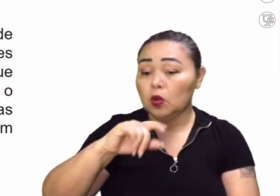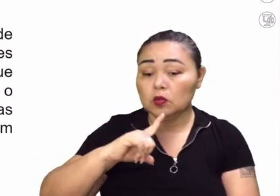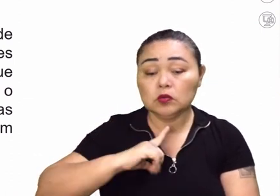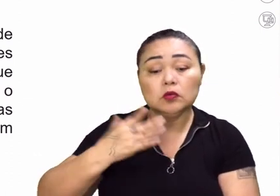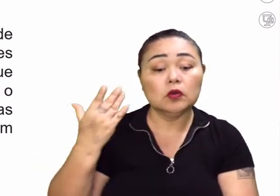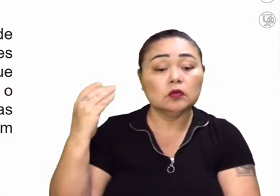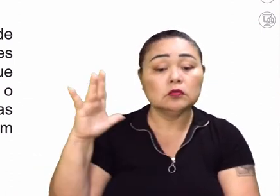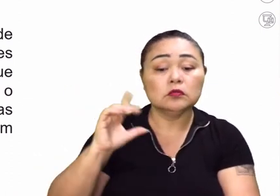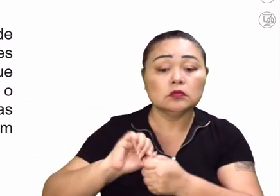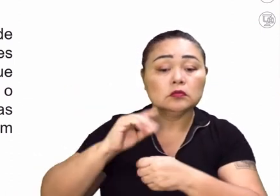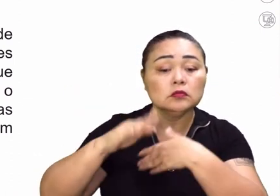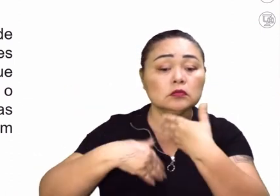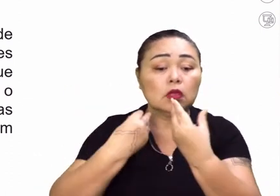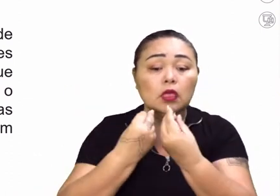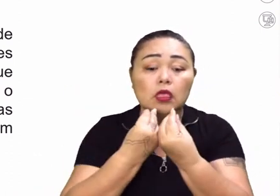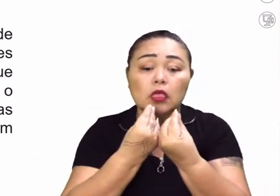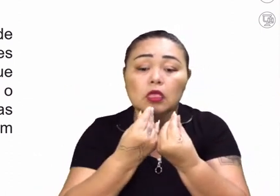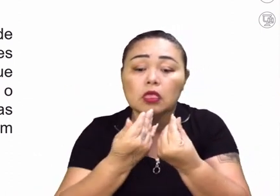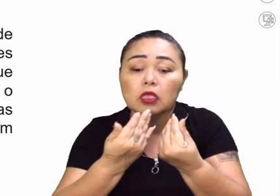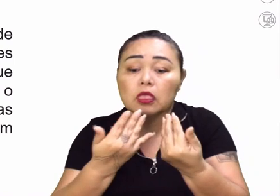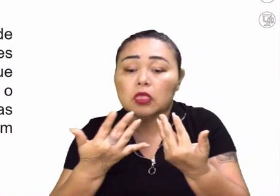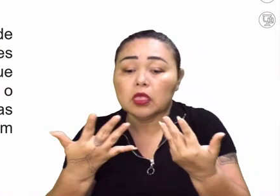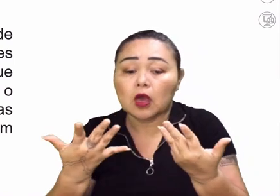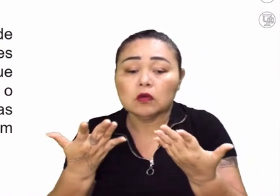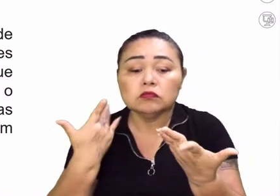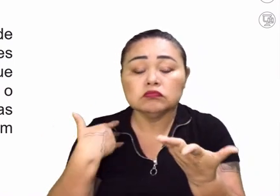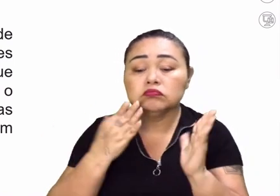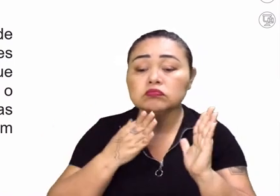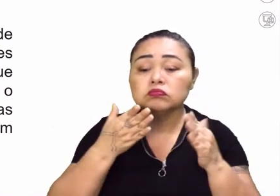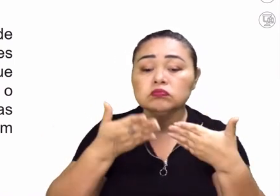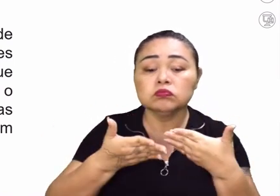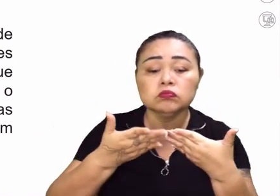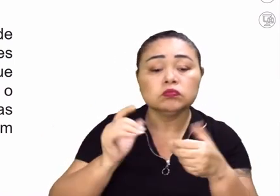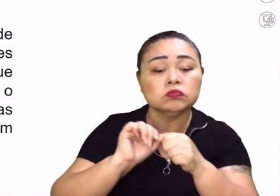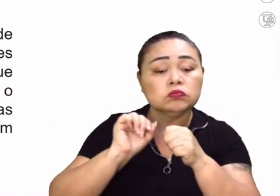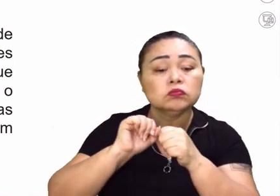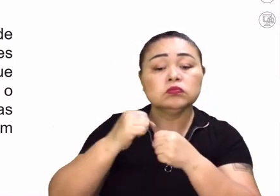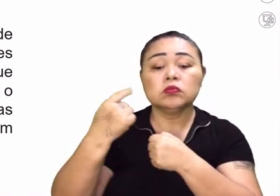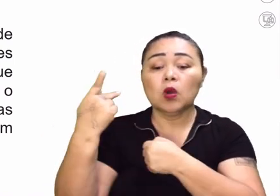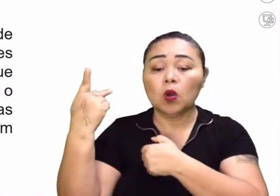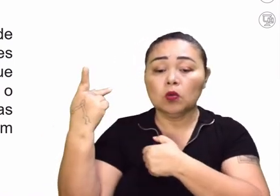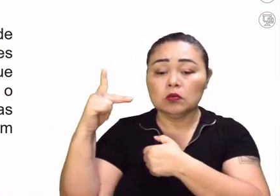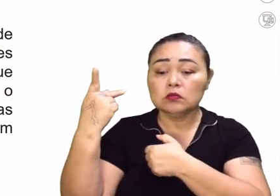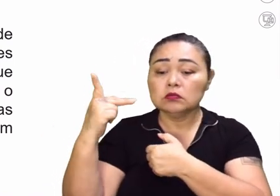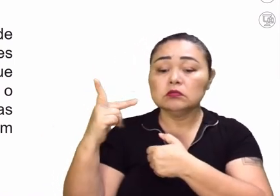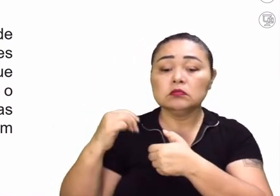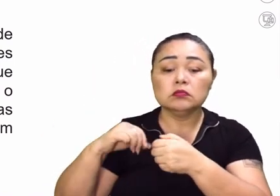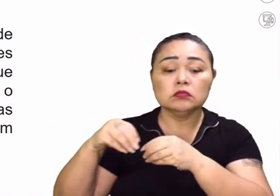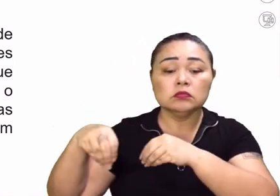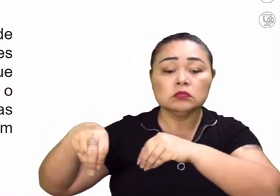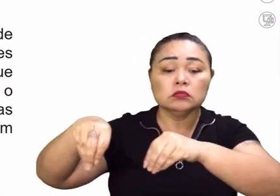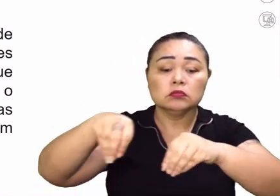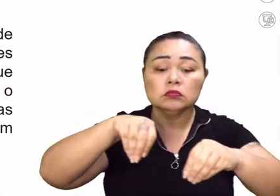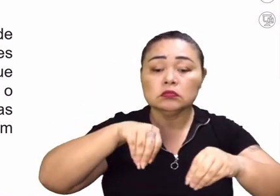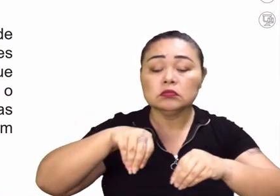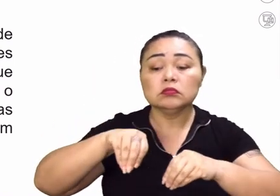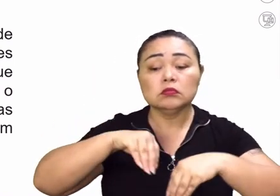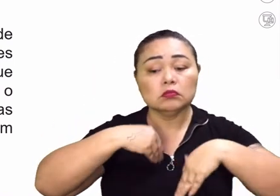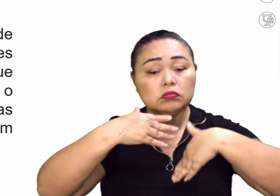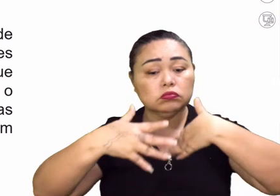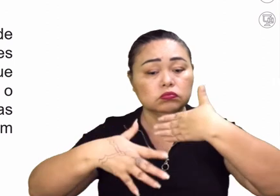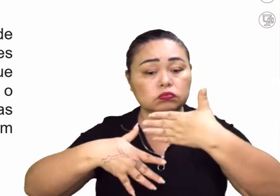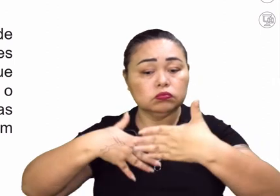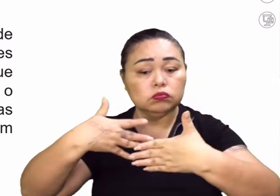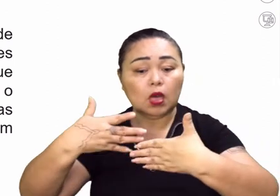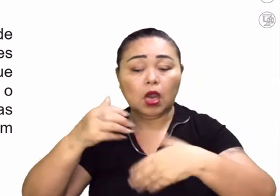estuda os processos de litificação ou as categorizações refe esses mesmos processos